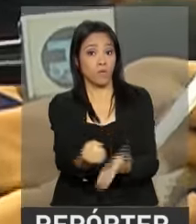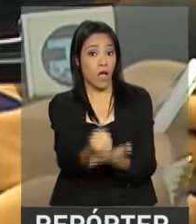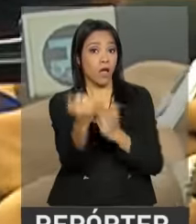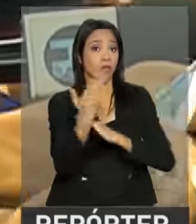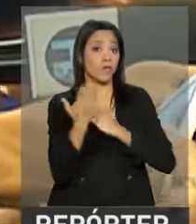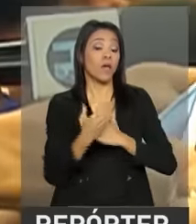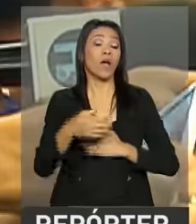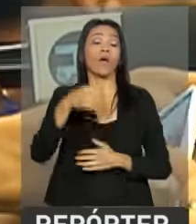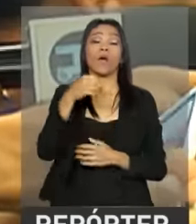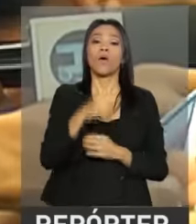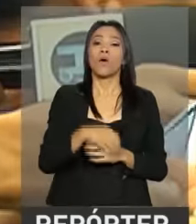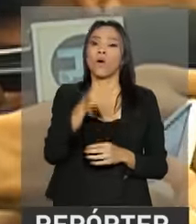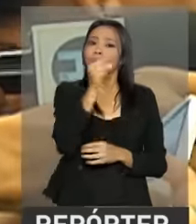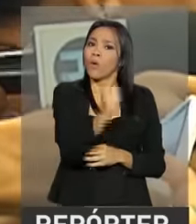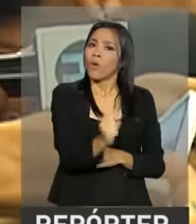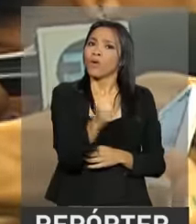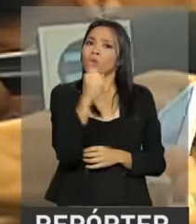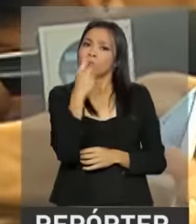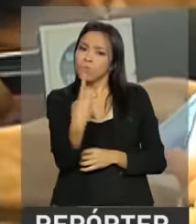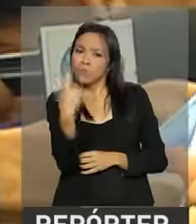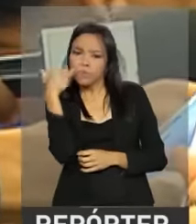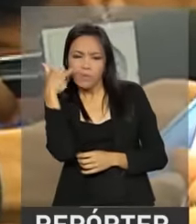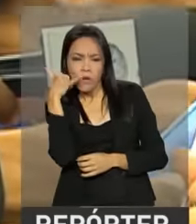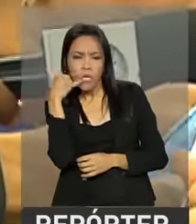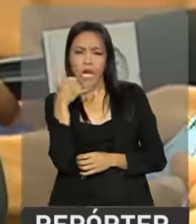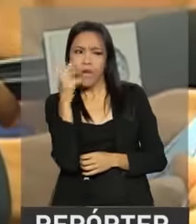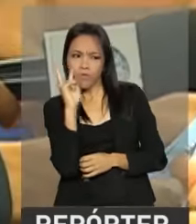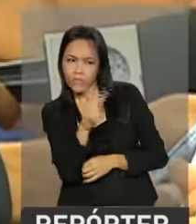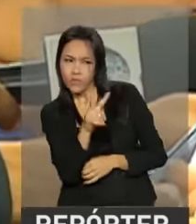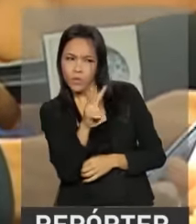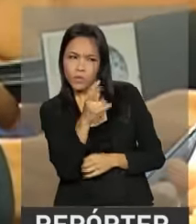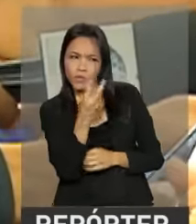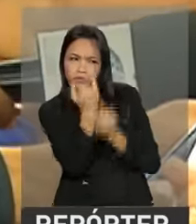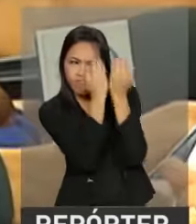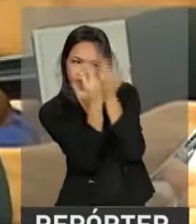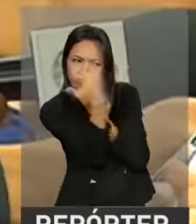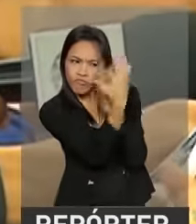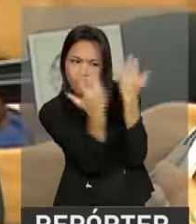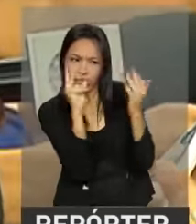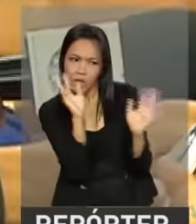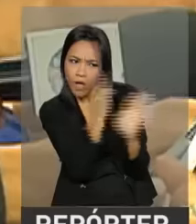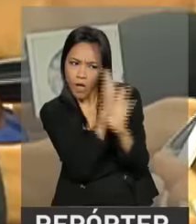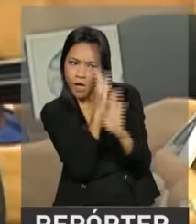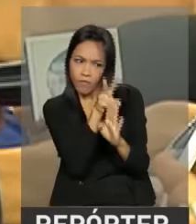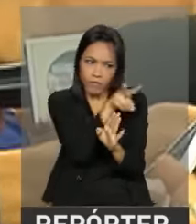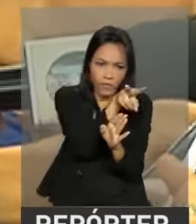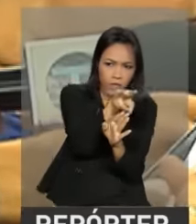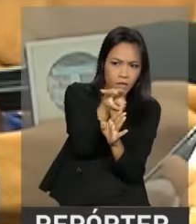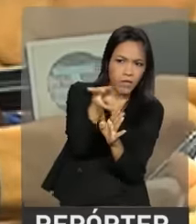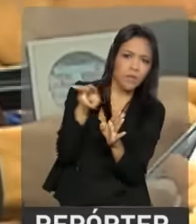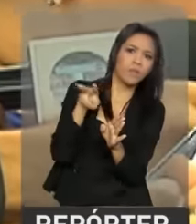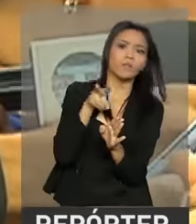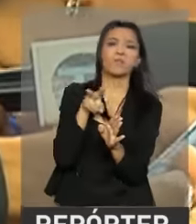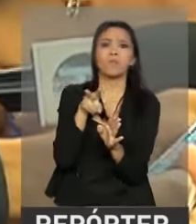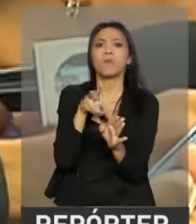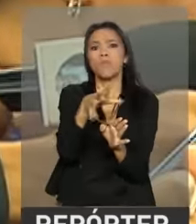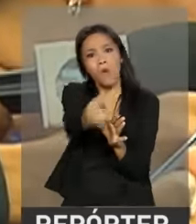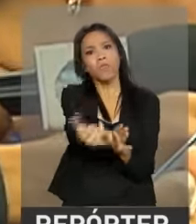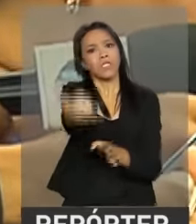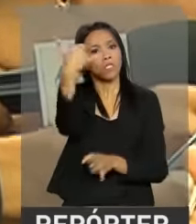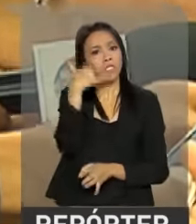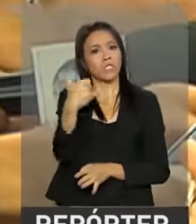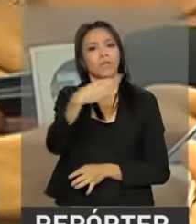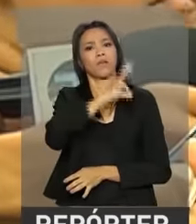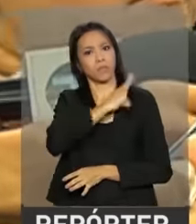movimentação estranha movimentação estranha na mata muita gente ocupando um mesmo quarto de distância